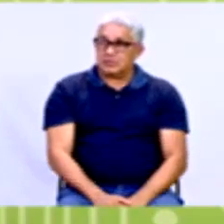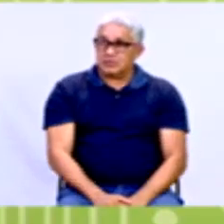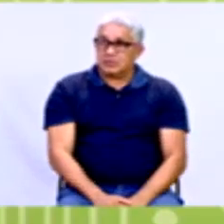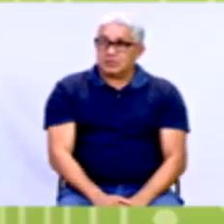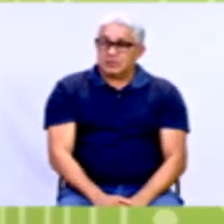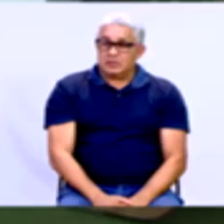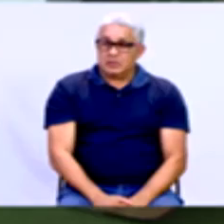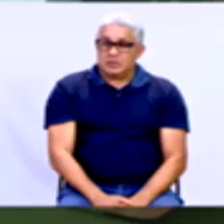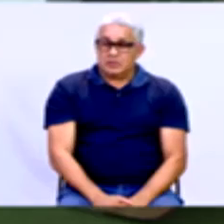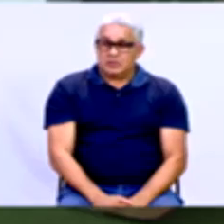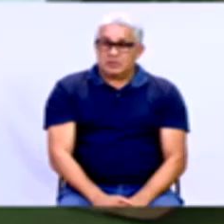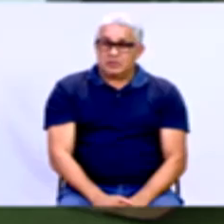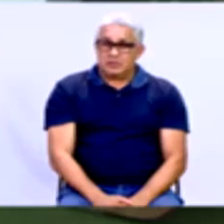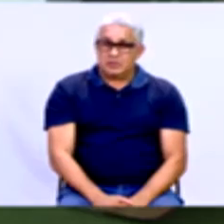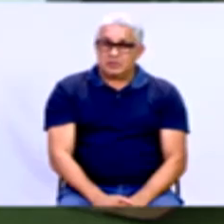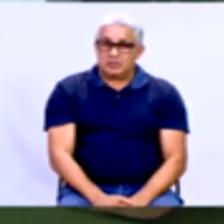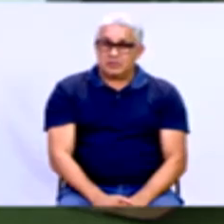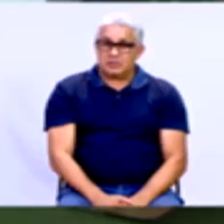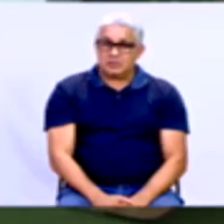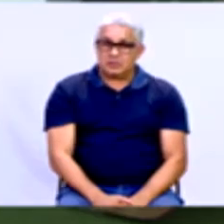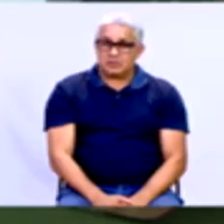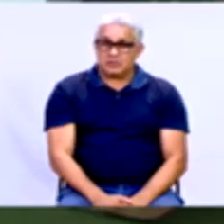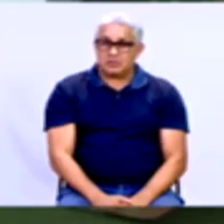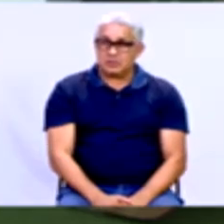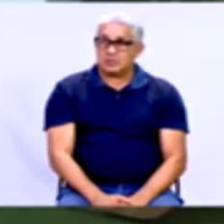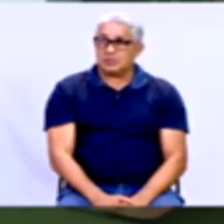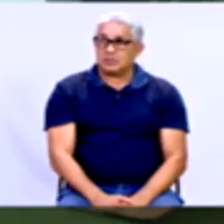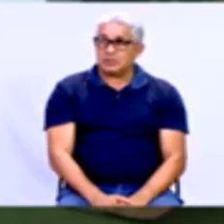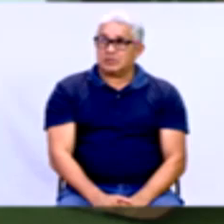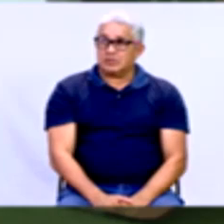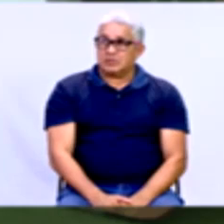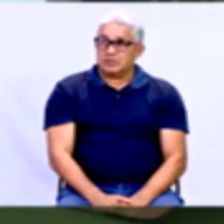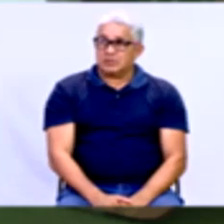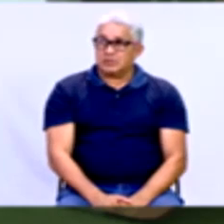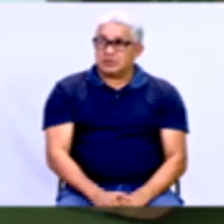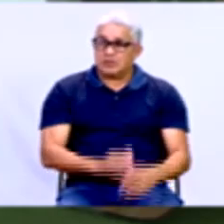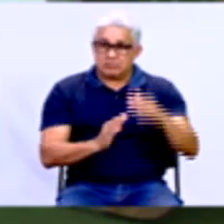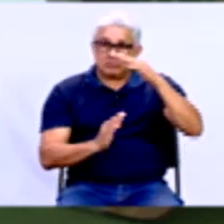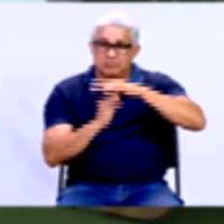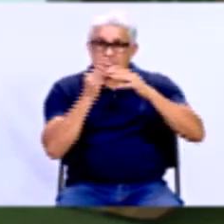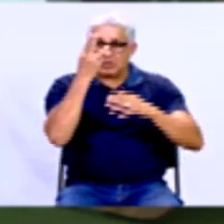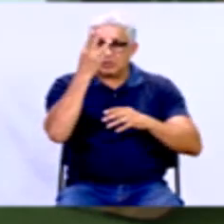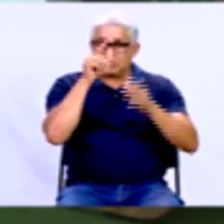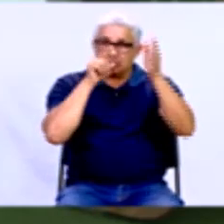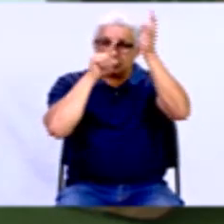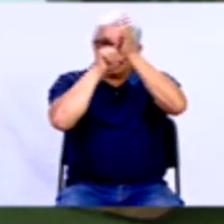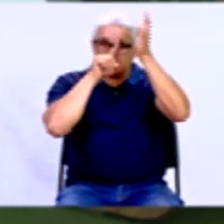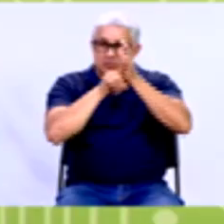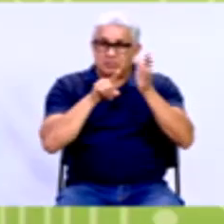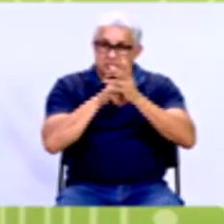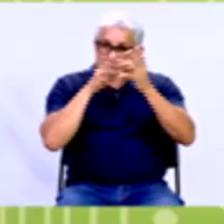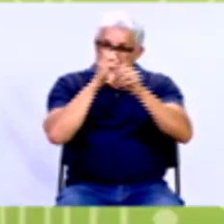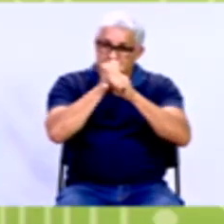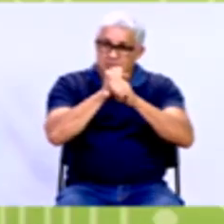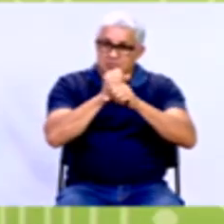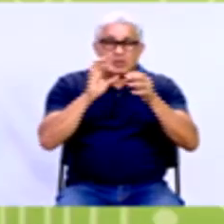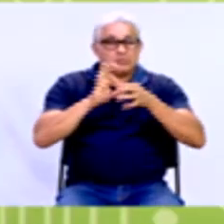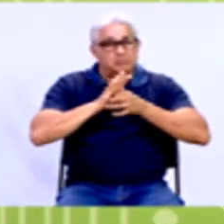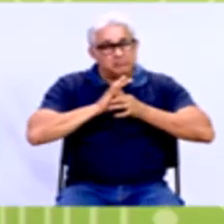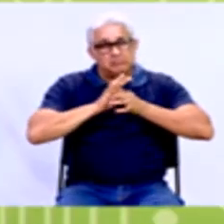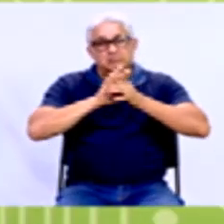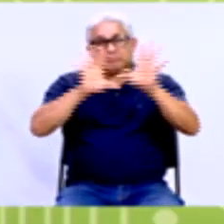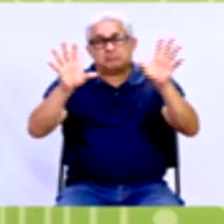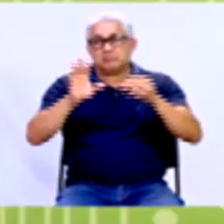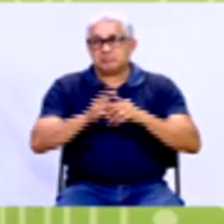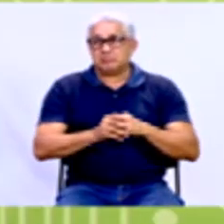vão ser cálculo, né? Então, no máximo 3 questões e a gente vai deixar, quando tiver